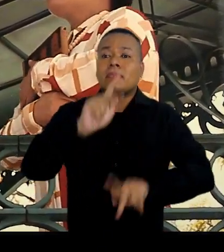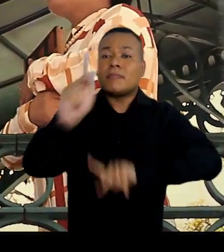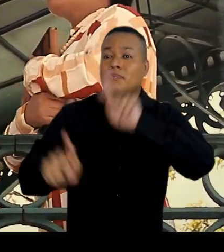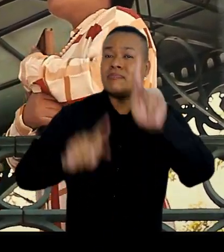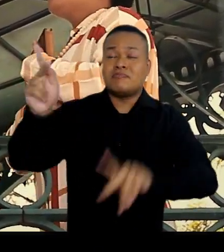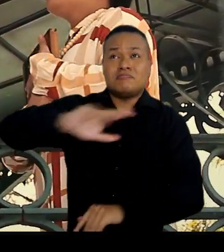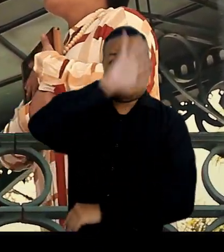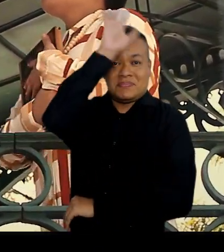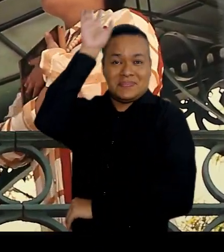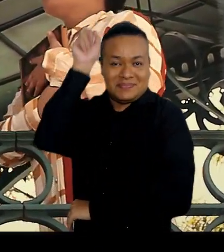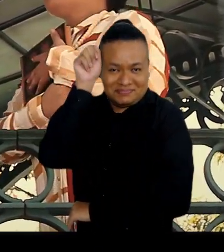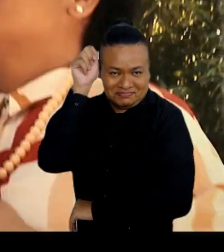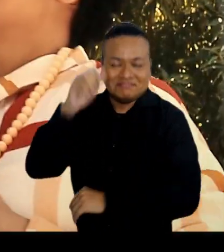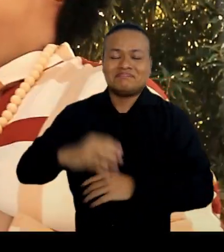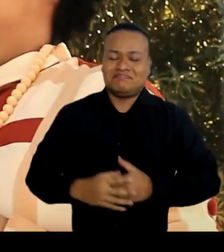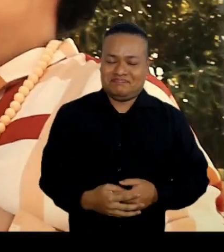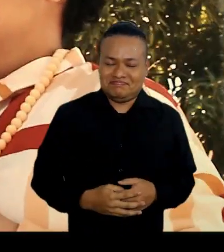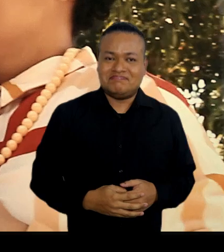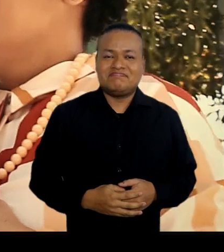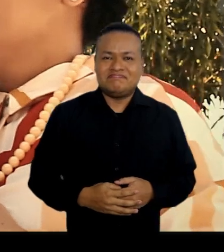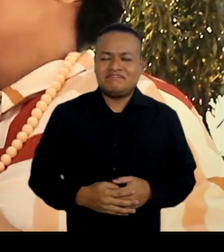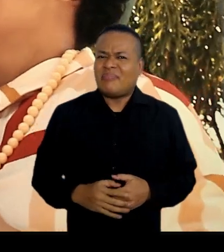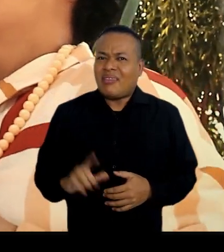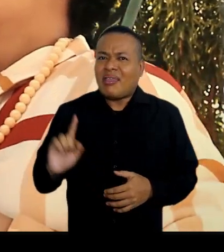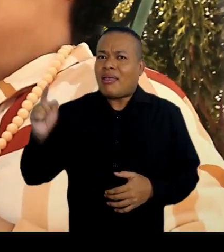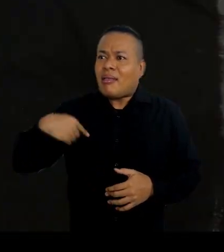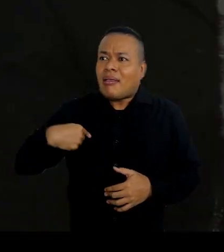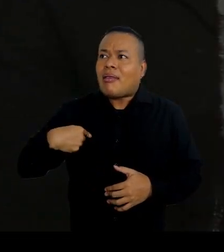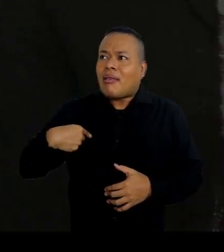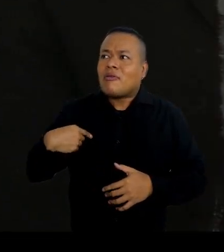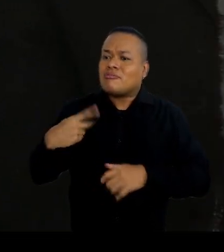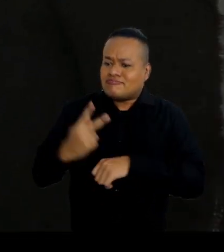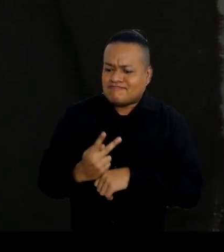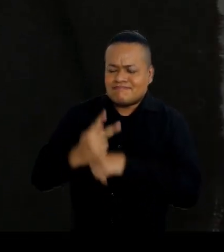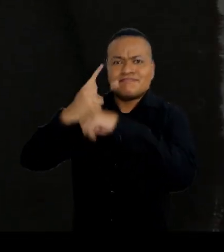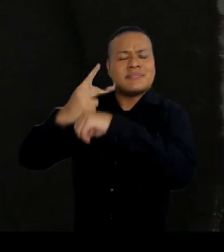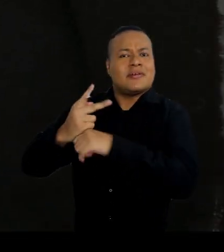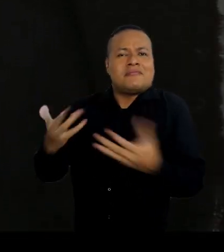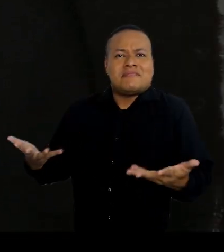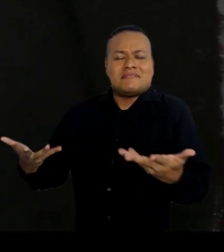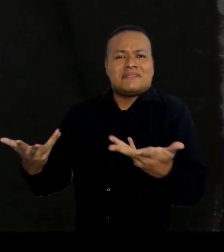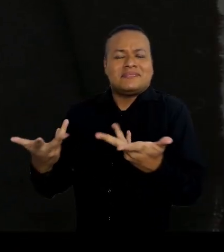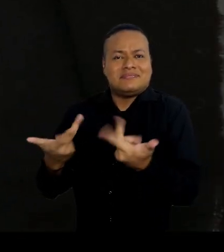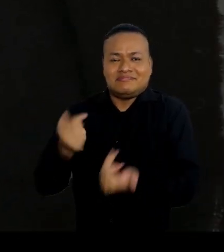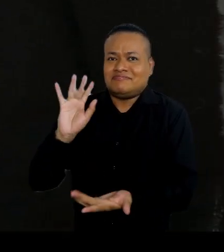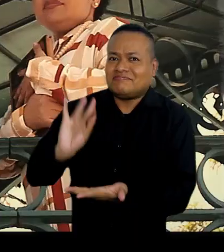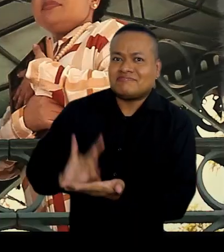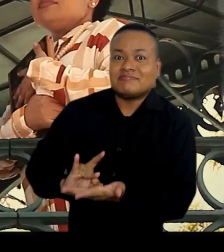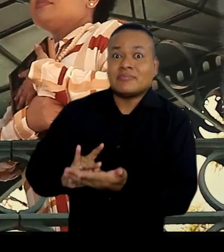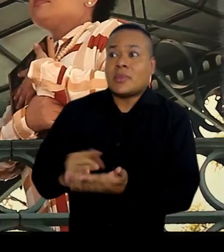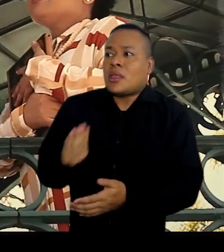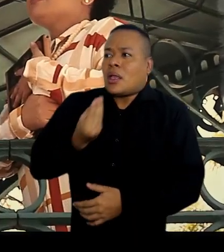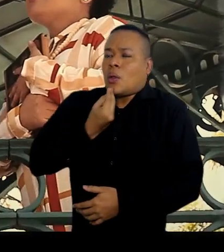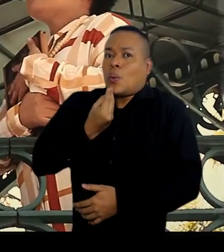para a população amazonense. Ser condecorado com esse prêmio tão maravilhoso e ter a